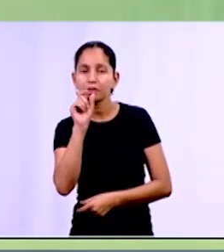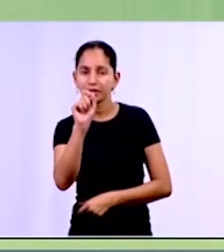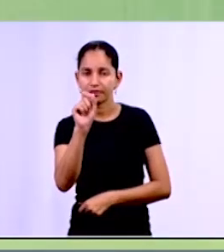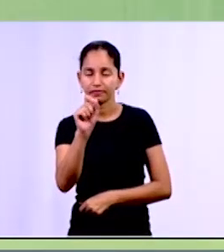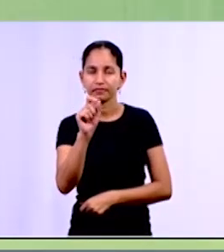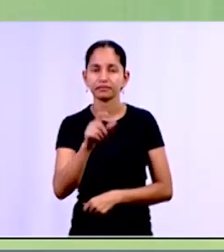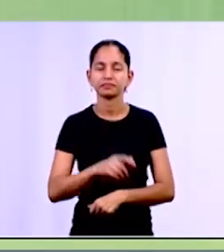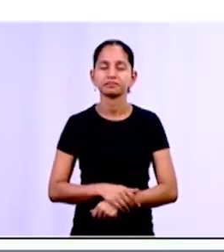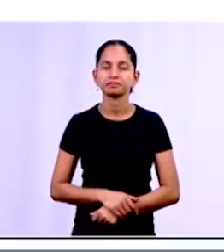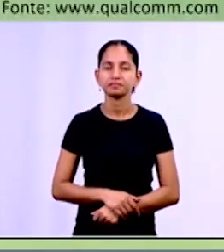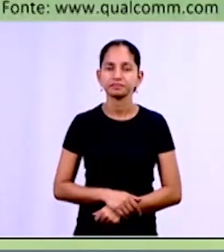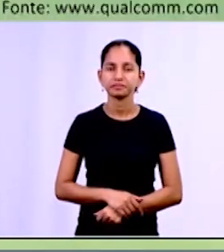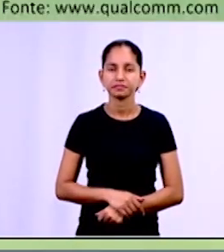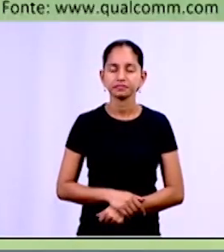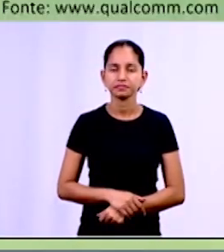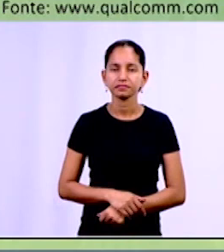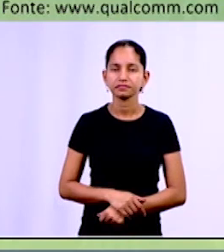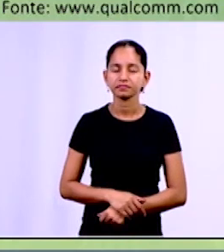ó,